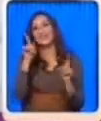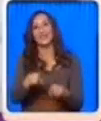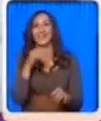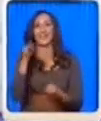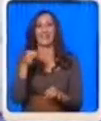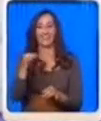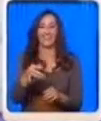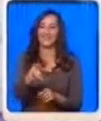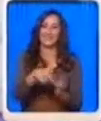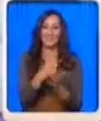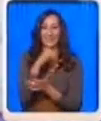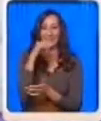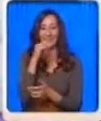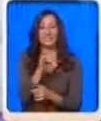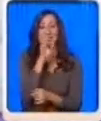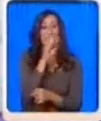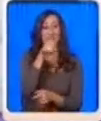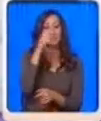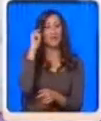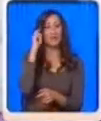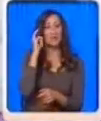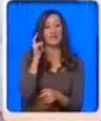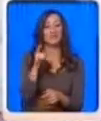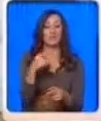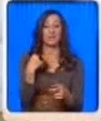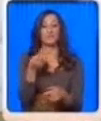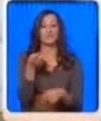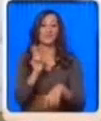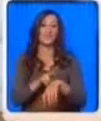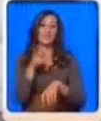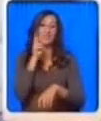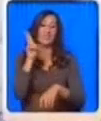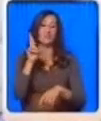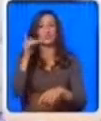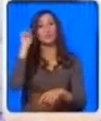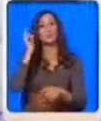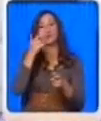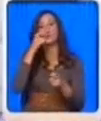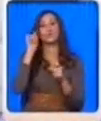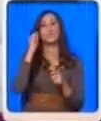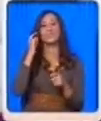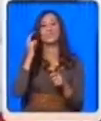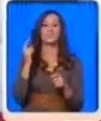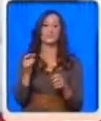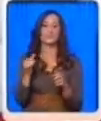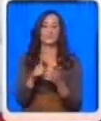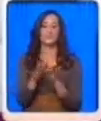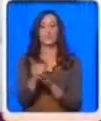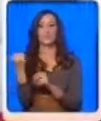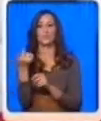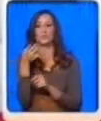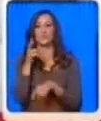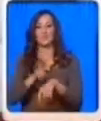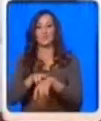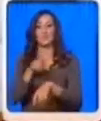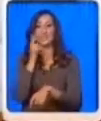Sim, a Florbela é a doida varrida, o Paulo é o quê? A doida varrida é o diretor dos doidos varridos. Tu és o diretor de cena? Sou o diretor, não, o diretor de cena é ele. É o Carlos